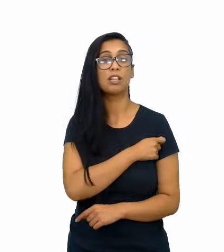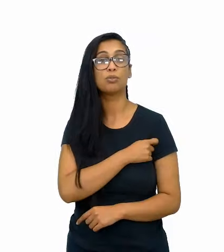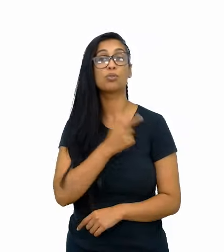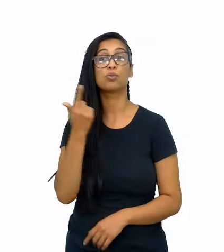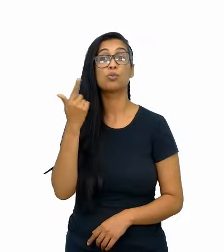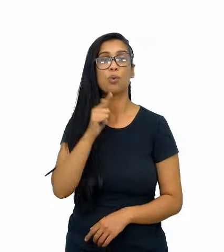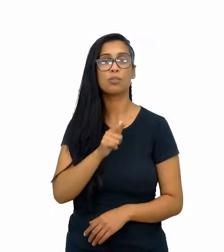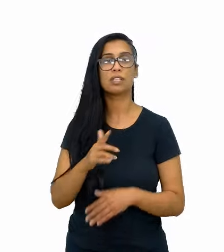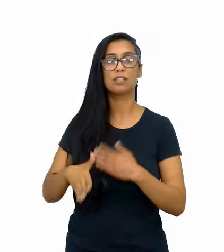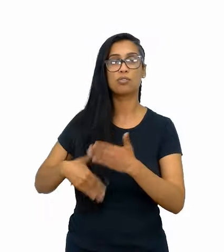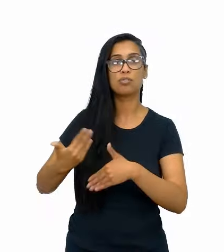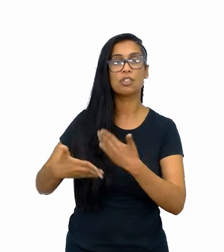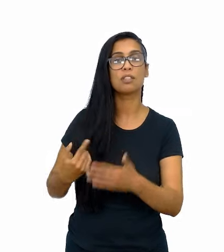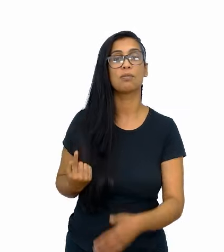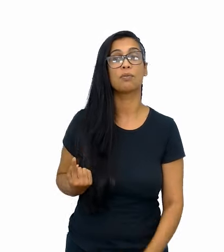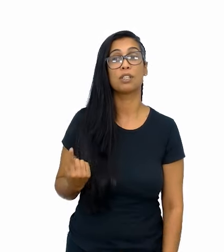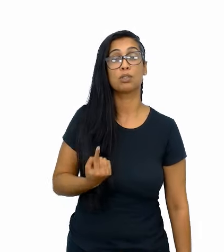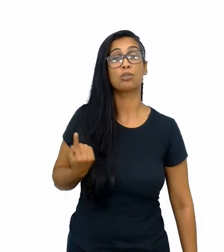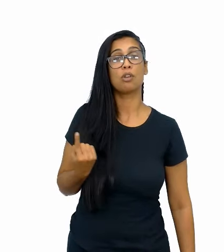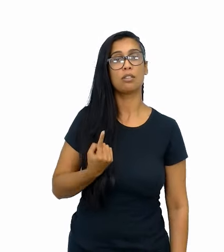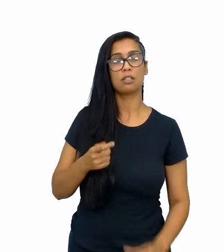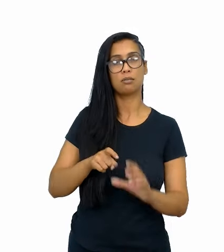mesmo? Olhem só.